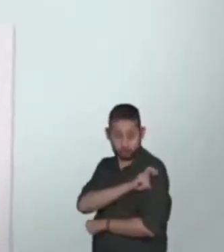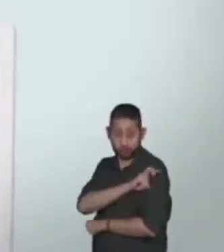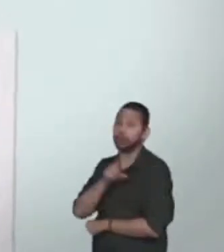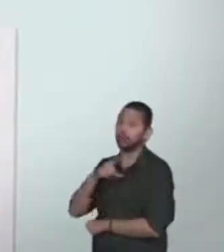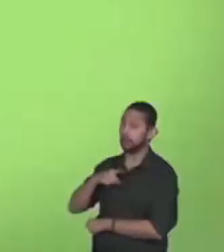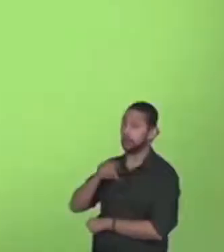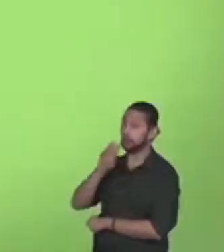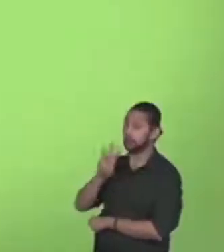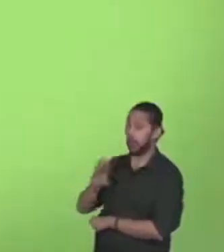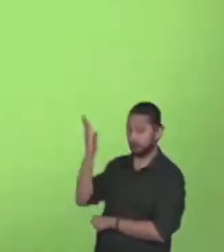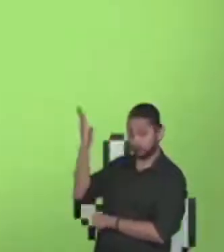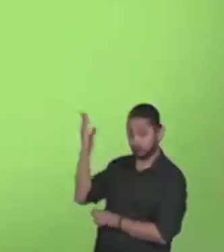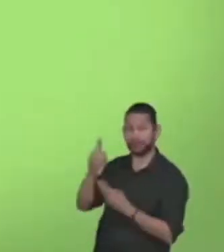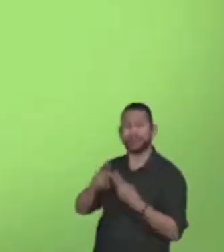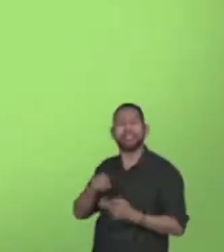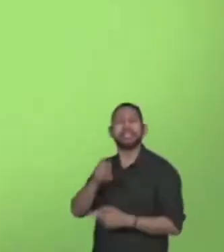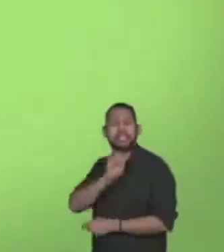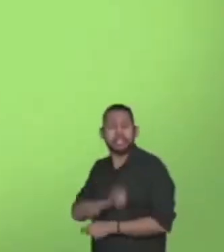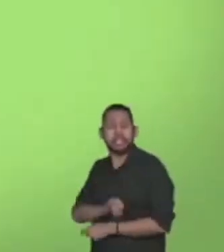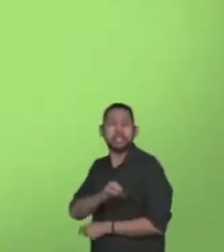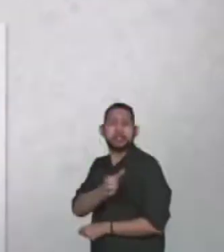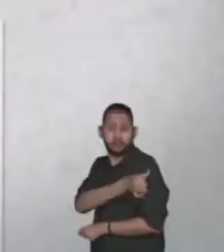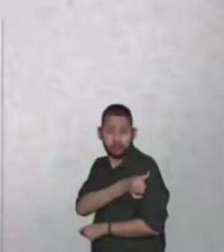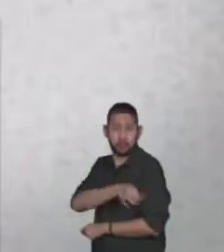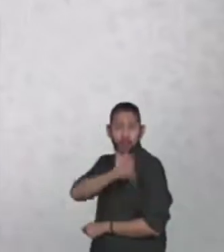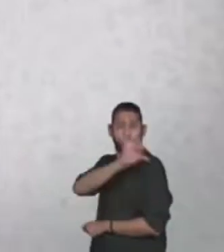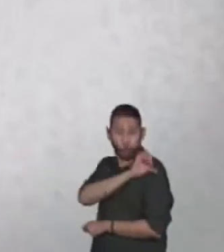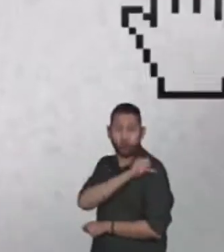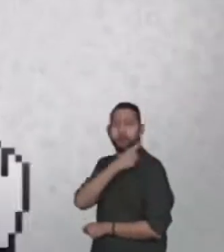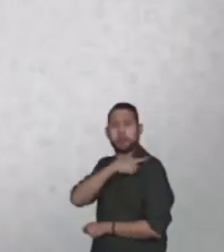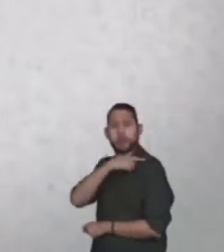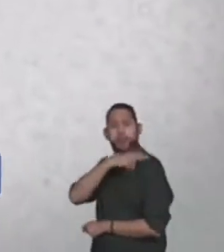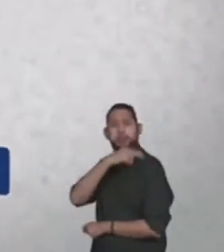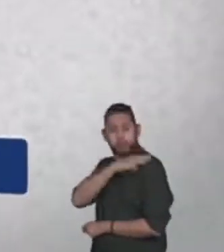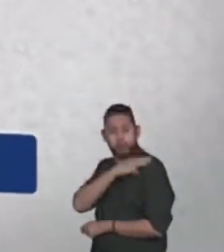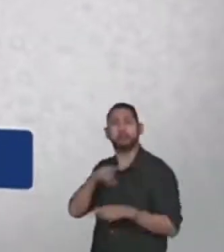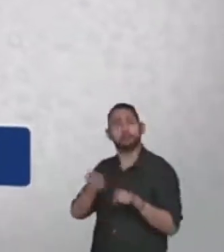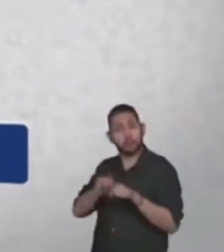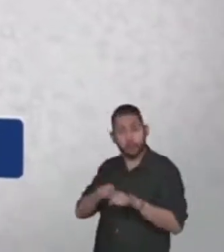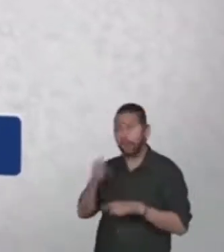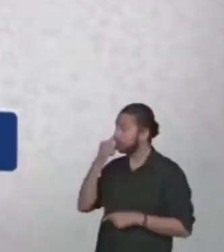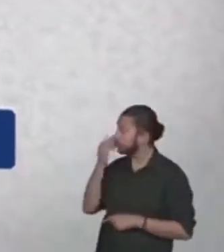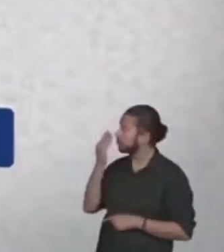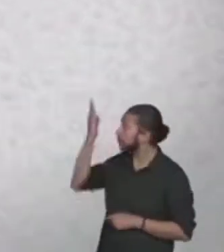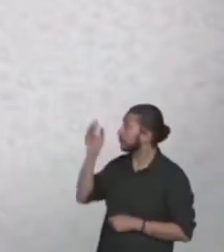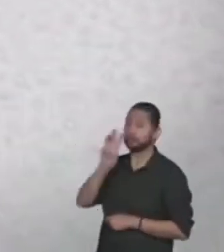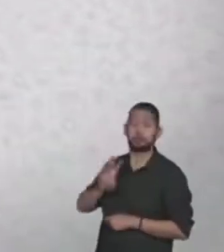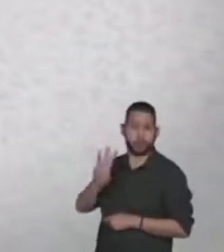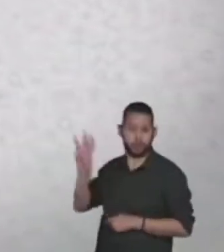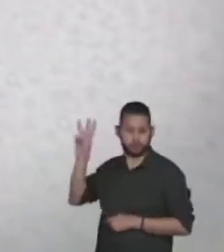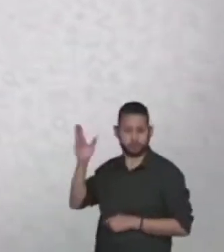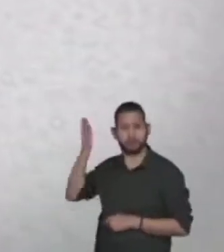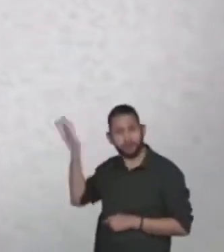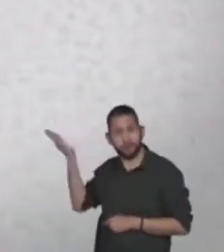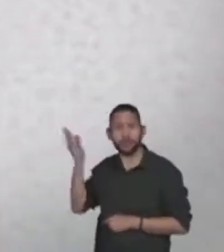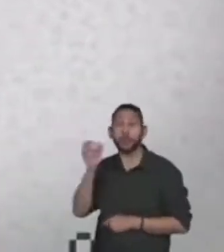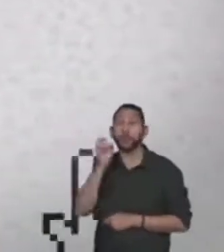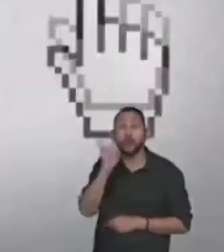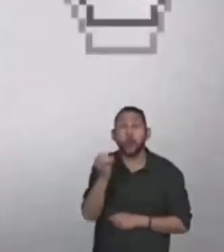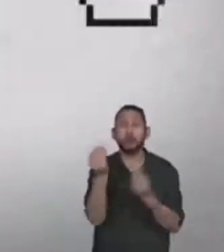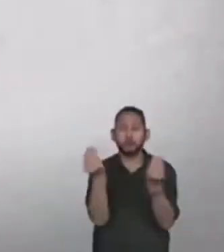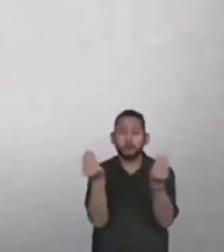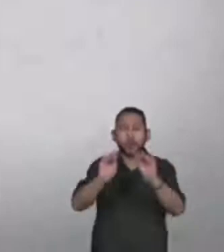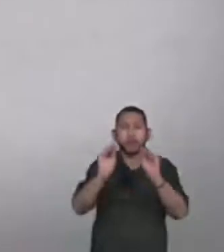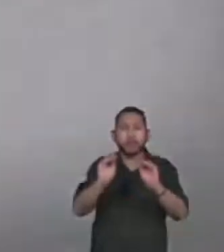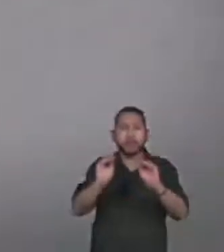educação infantil. Ou esse site se você for dos anos finais, ensino médio ou EJA. Agora é só colocar todos os